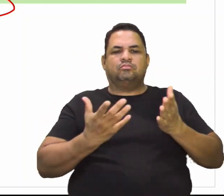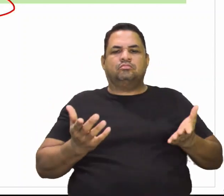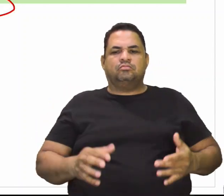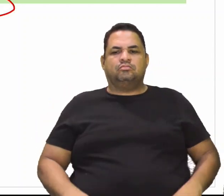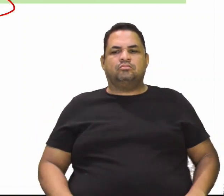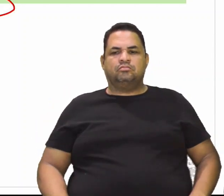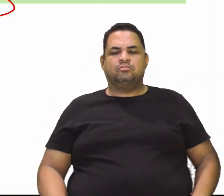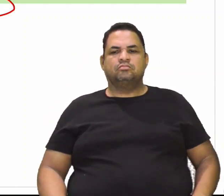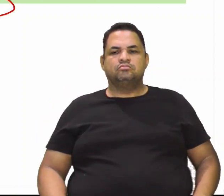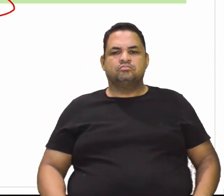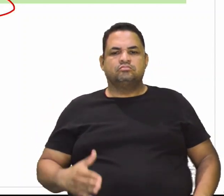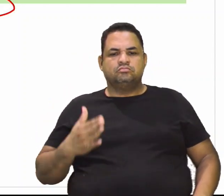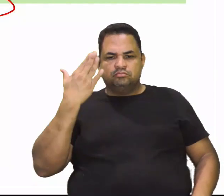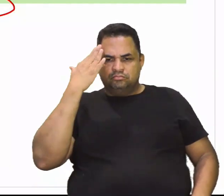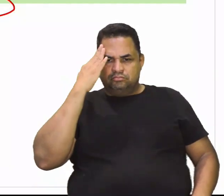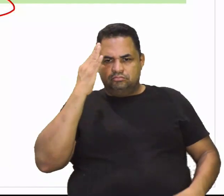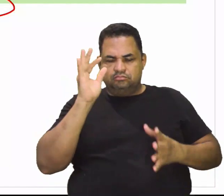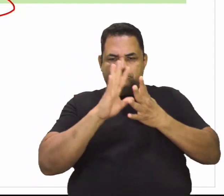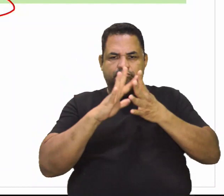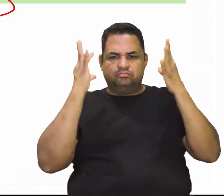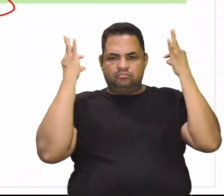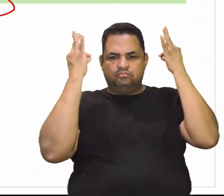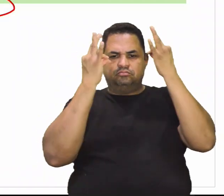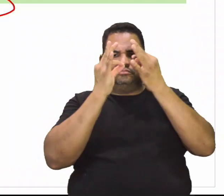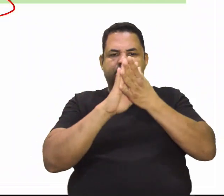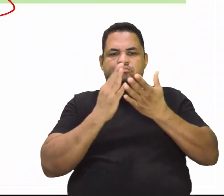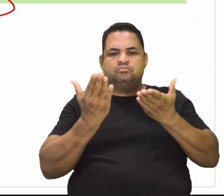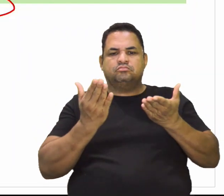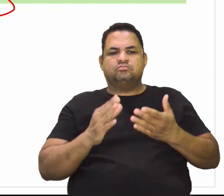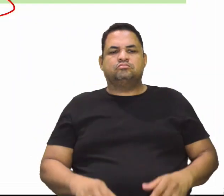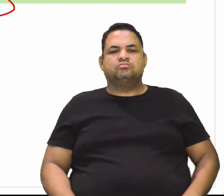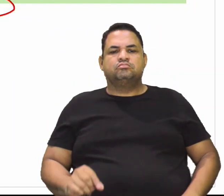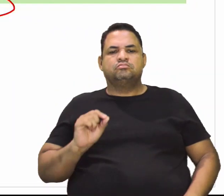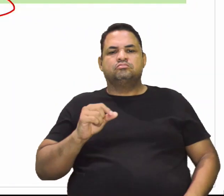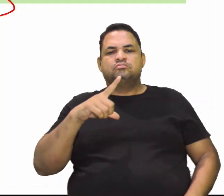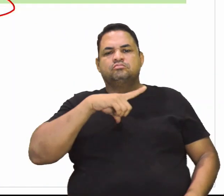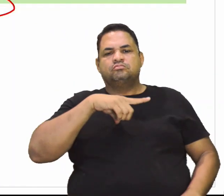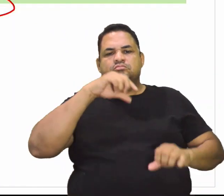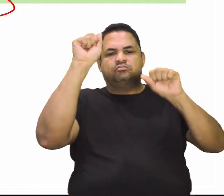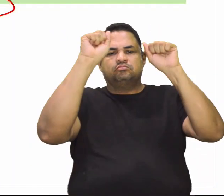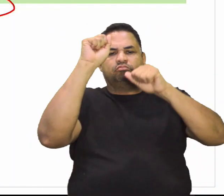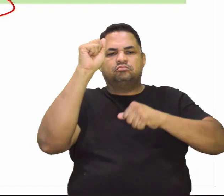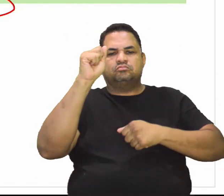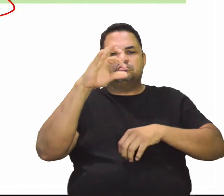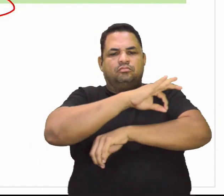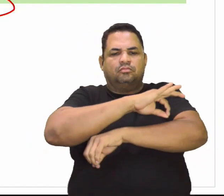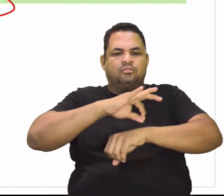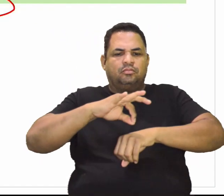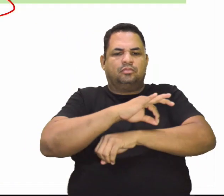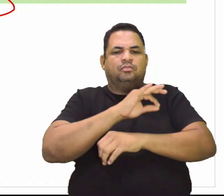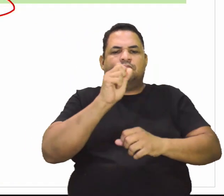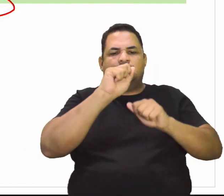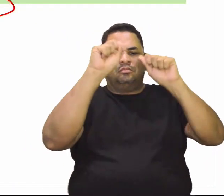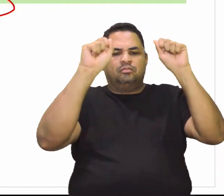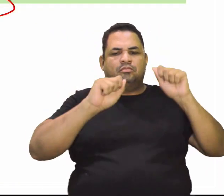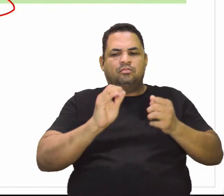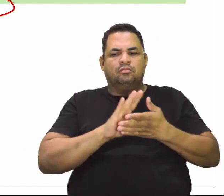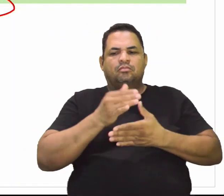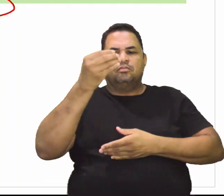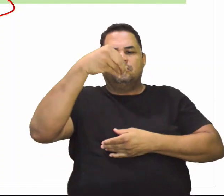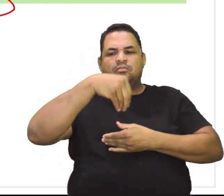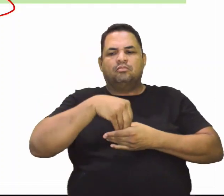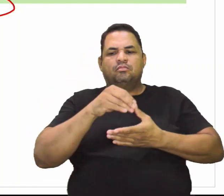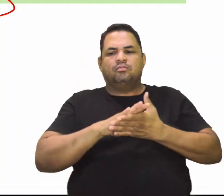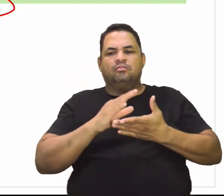impressionante de nós entendermos a Grécia. O que foi deixado de arquitetura, escultura, tudo isso faz parte